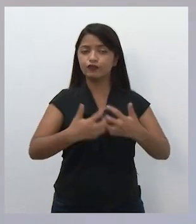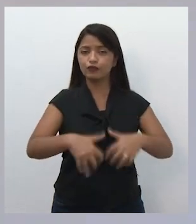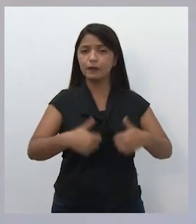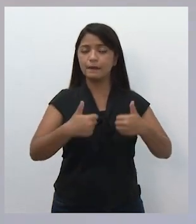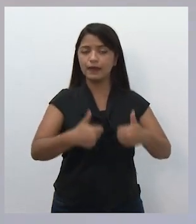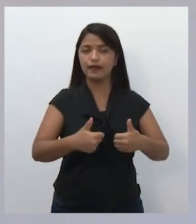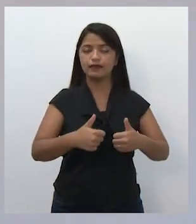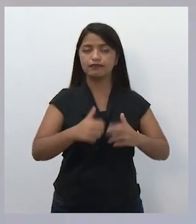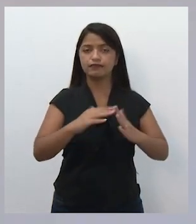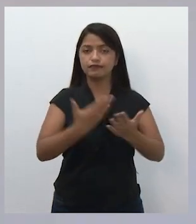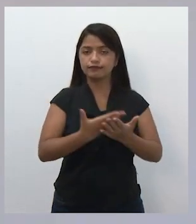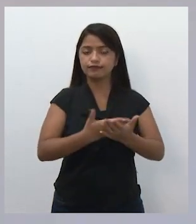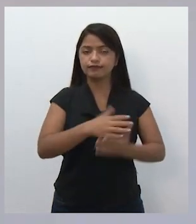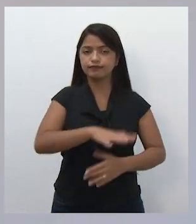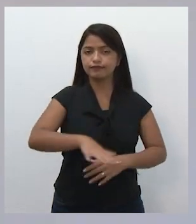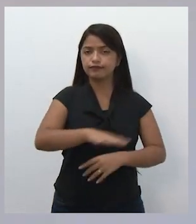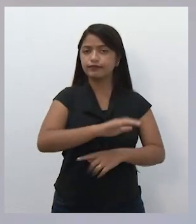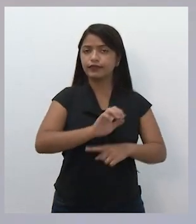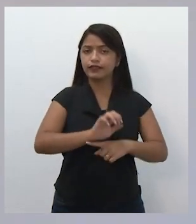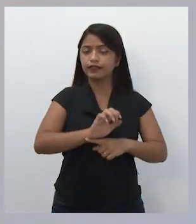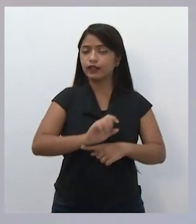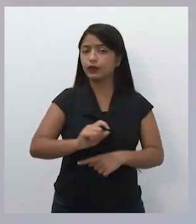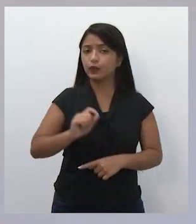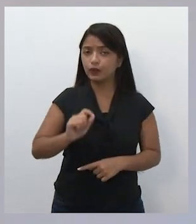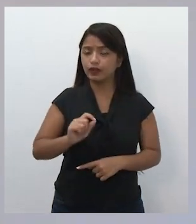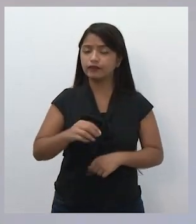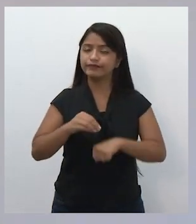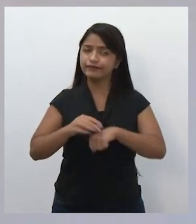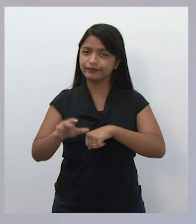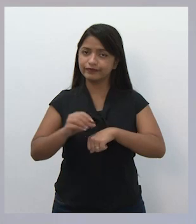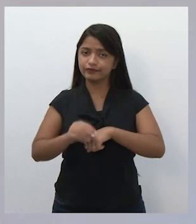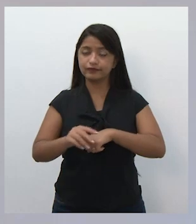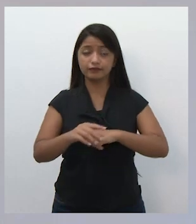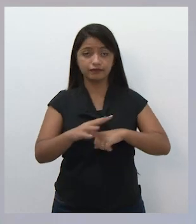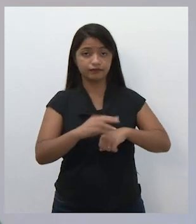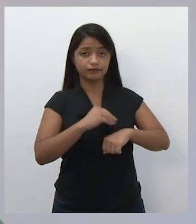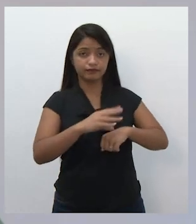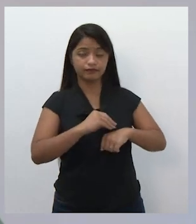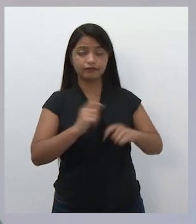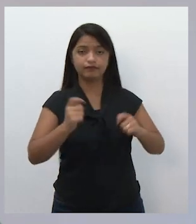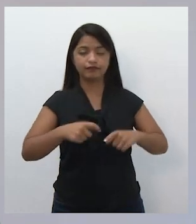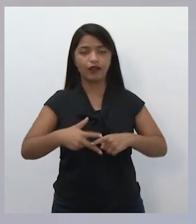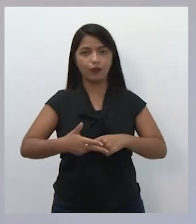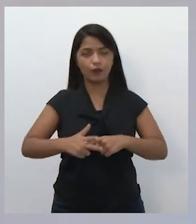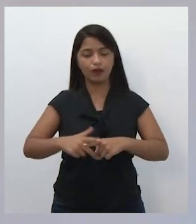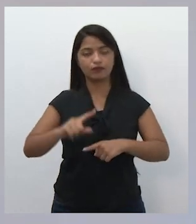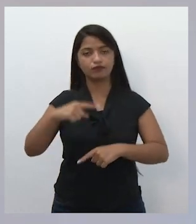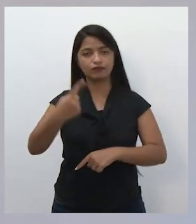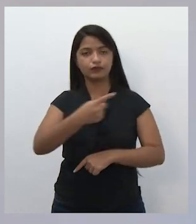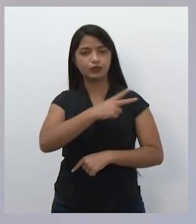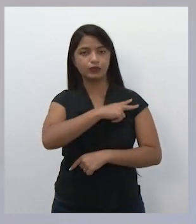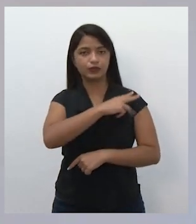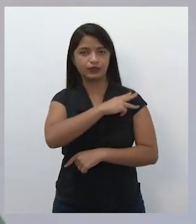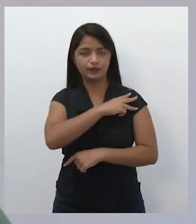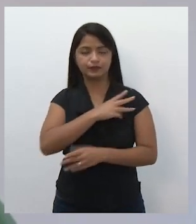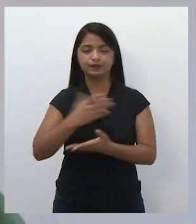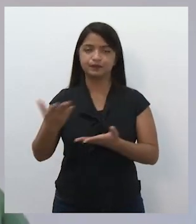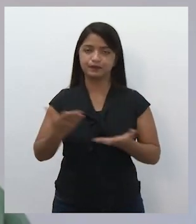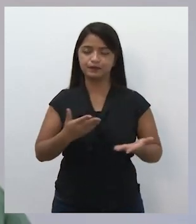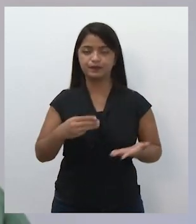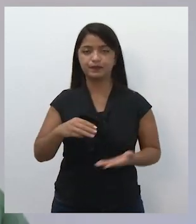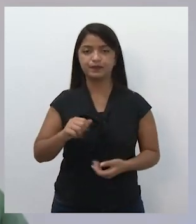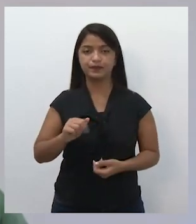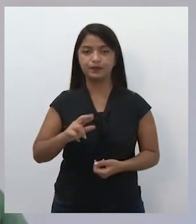auxiliar na construção do material da segunda e da terceira série. Passa a palavra, Marcos.